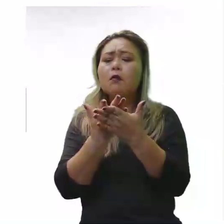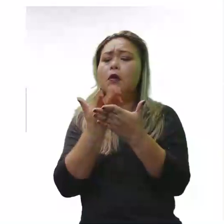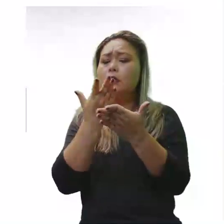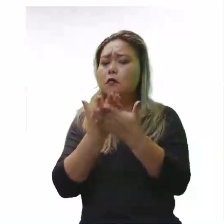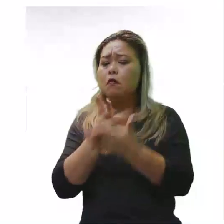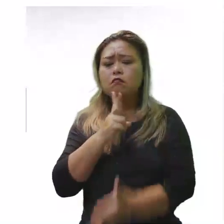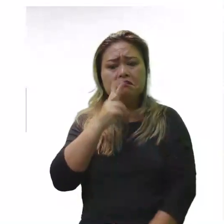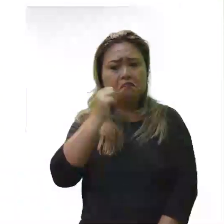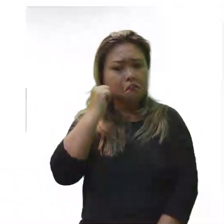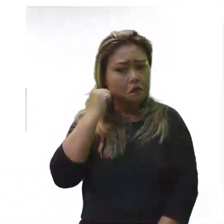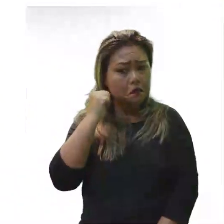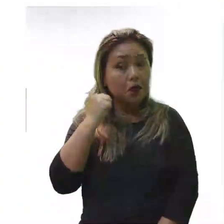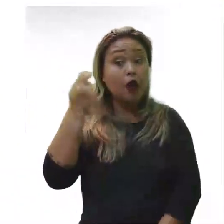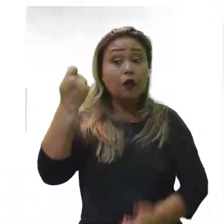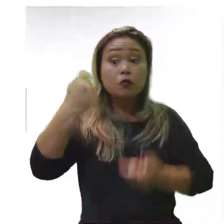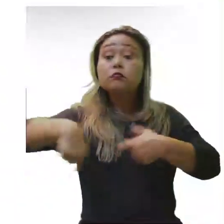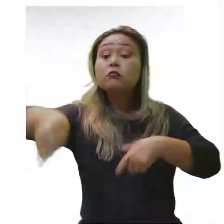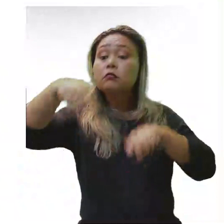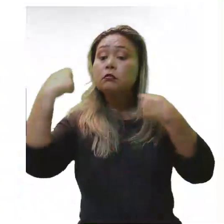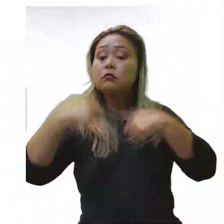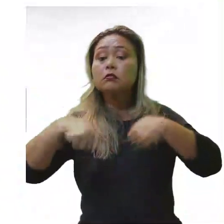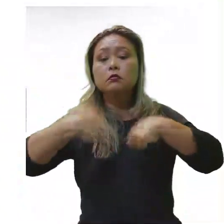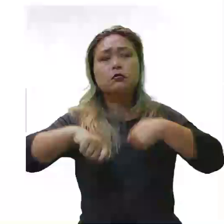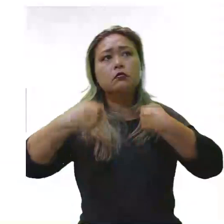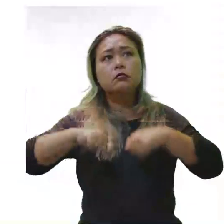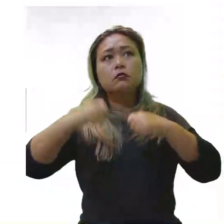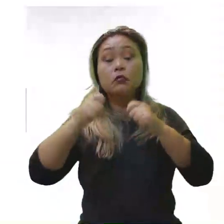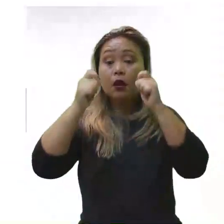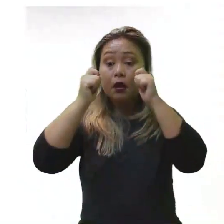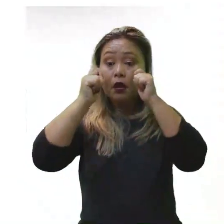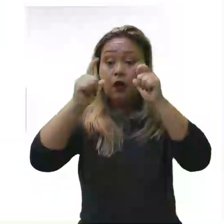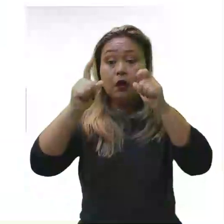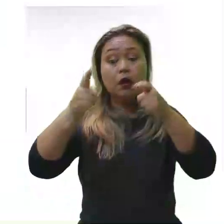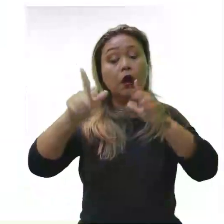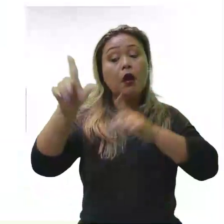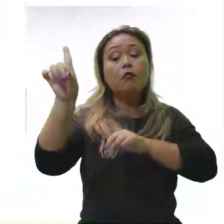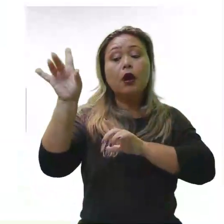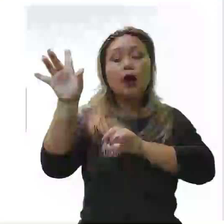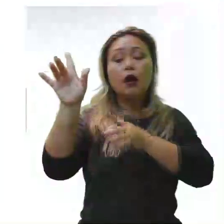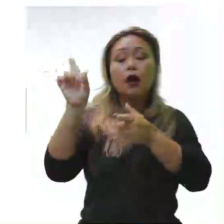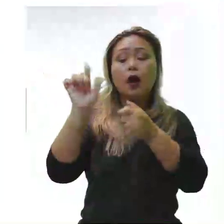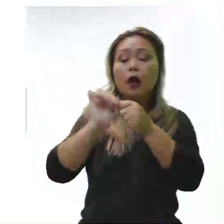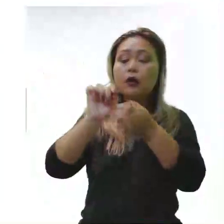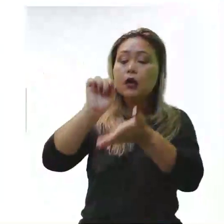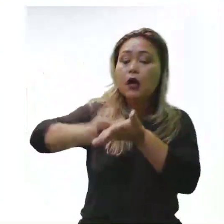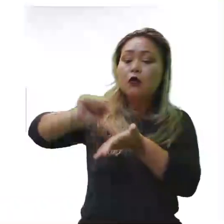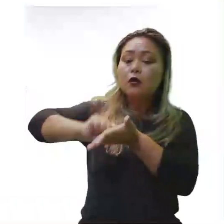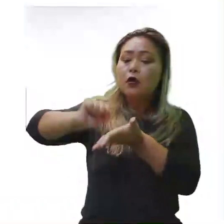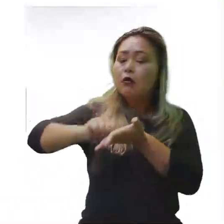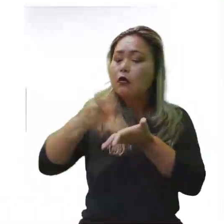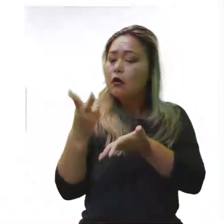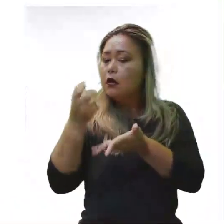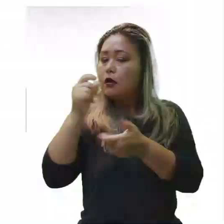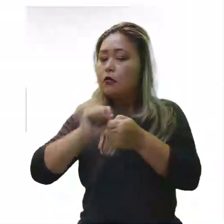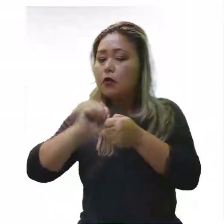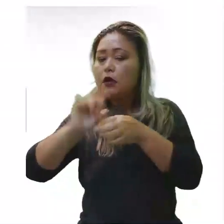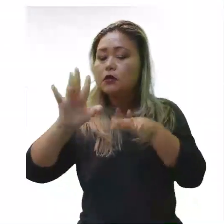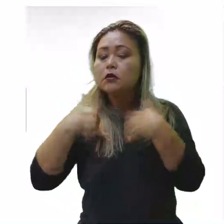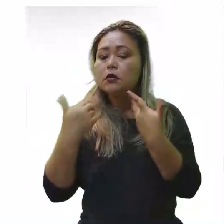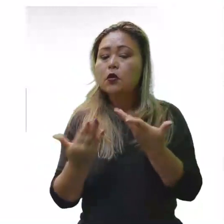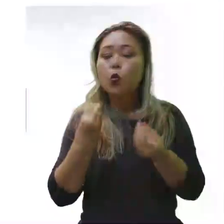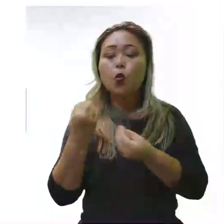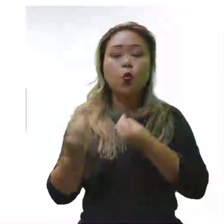intensa, então vocês precisam aí ficar atentos, anotando para perceber esses períodos aí, como que a arte